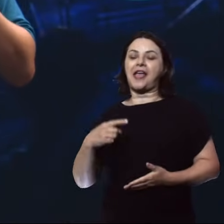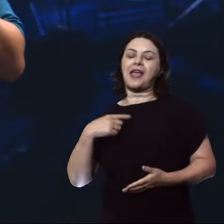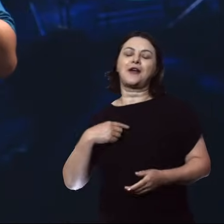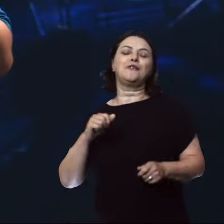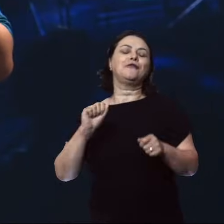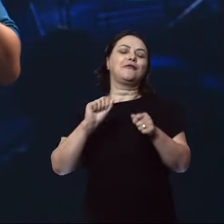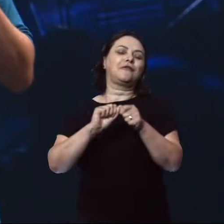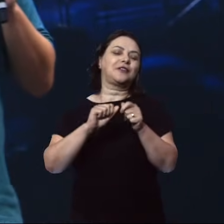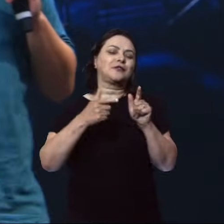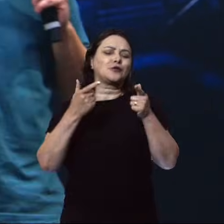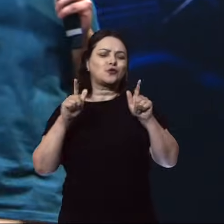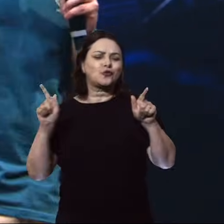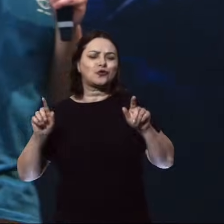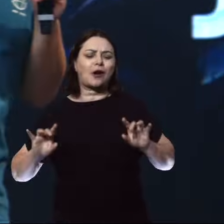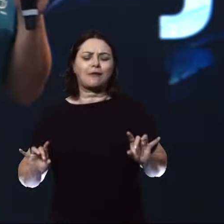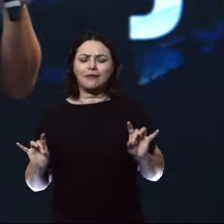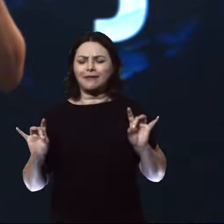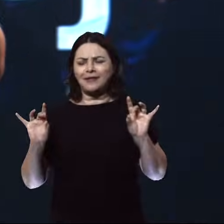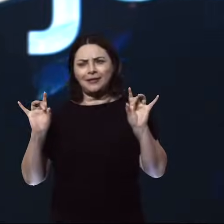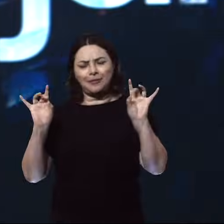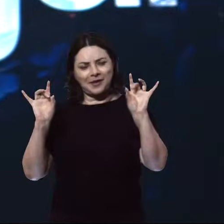Nutella.